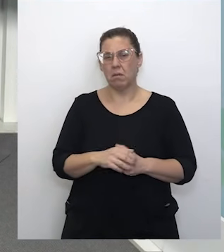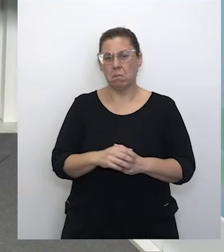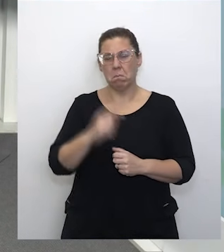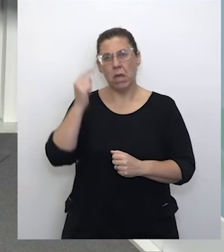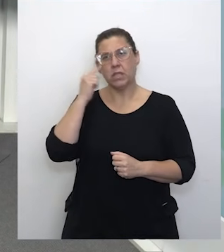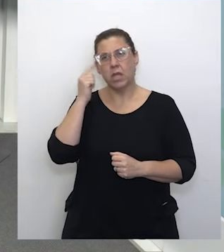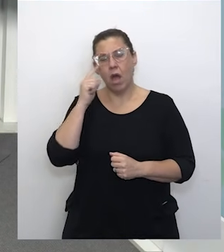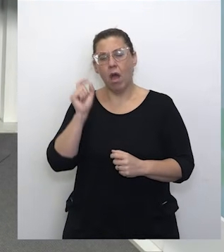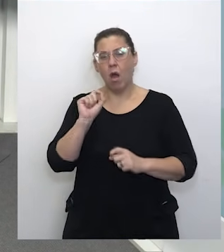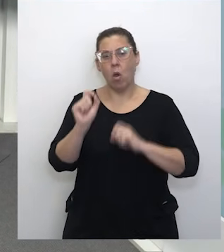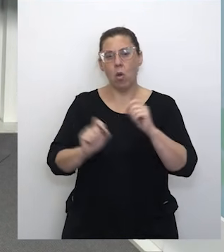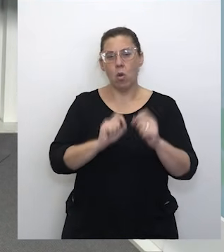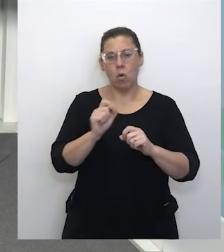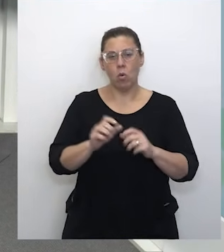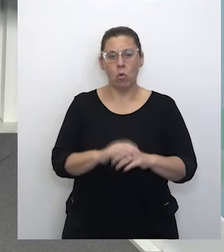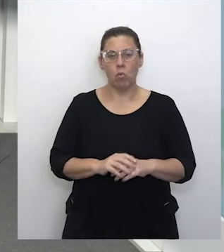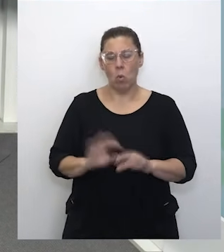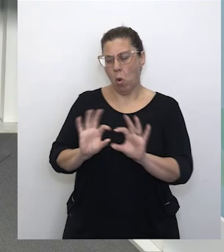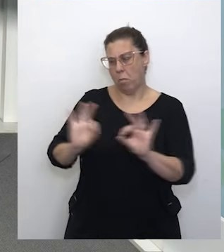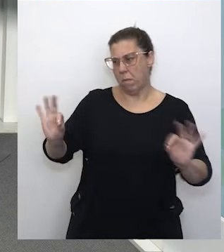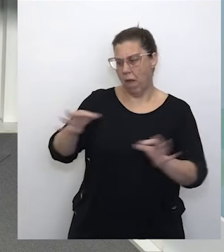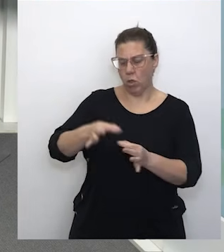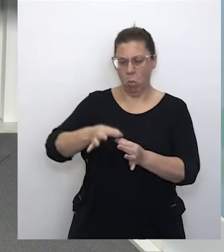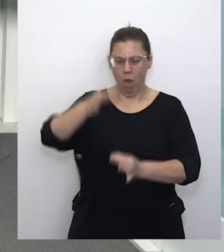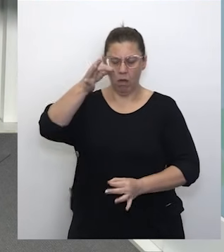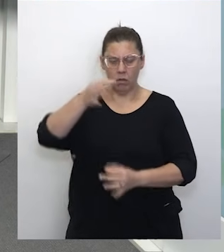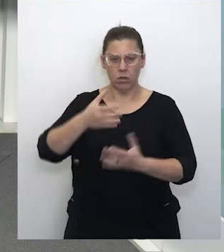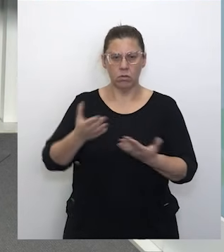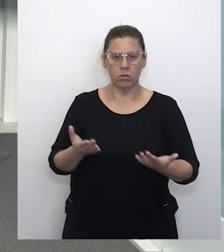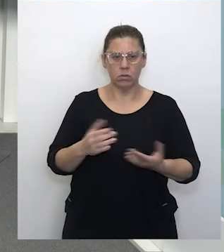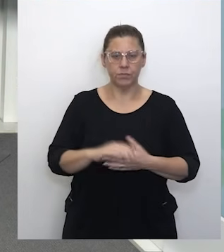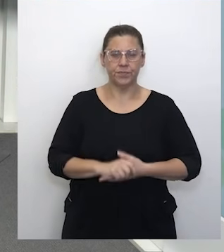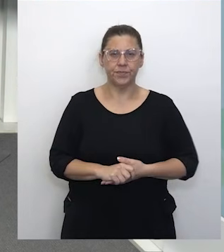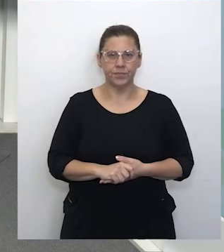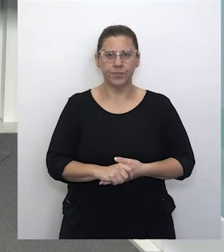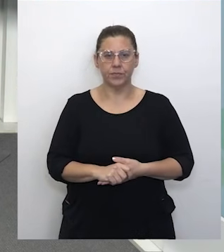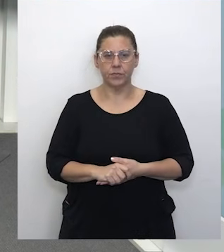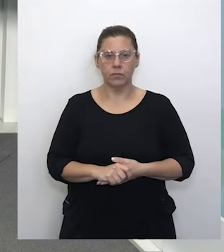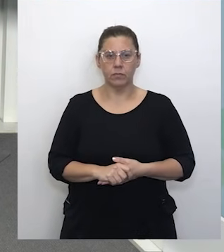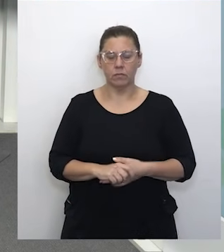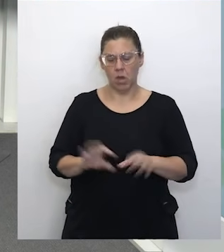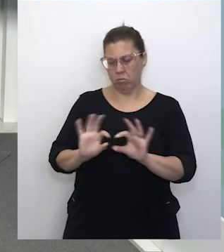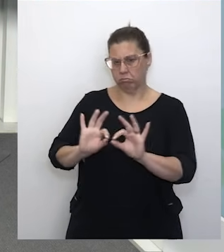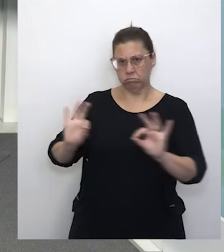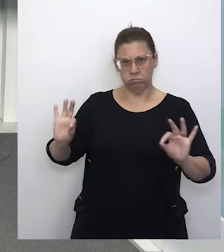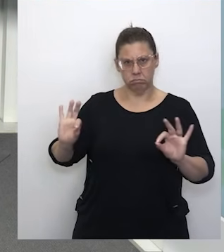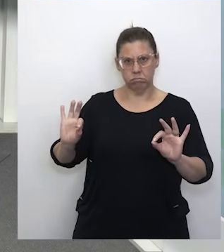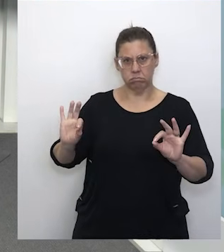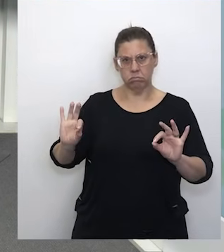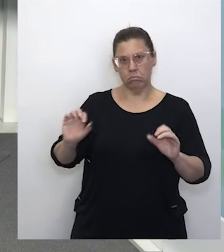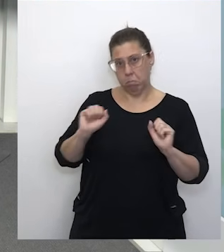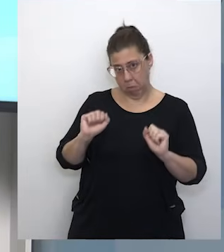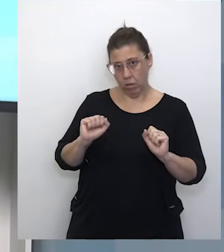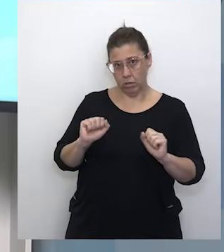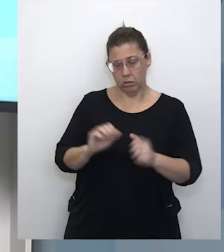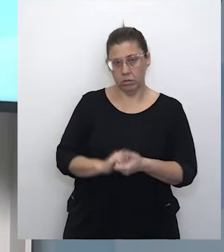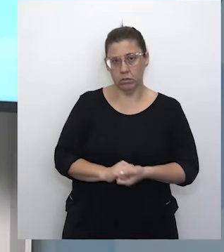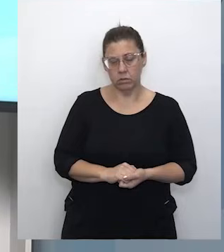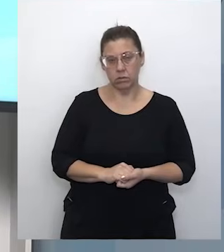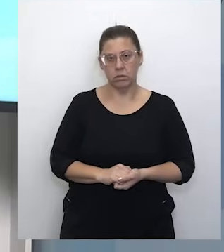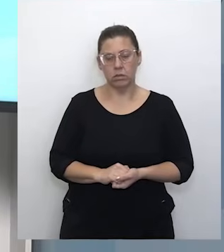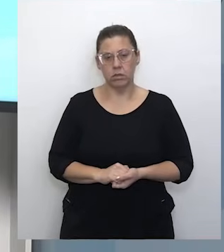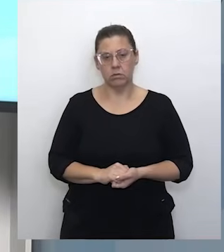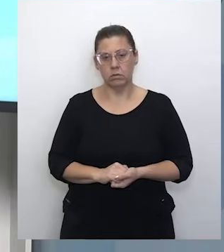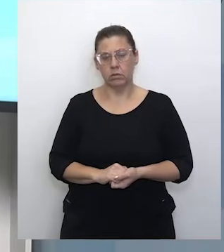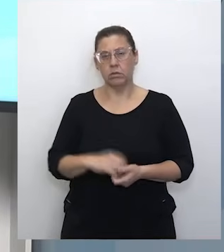pensar num comprimento ou lado de alguma coisa? Um pedacinho de reta? Aí, ó, Pode ser? Pode ser,